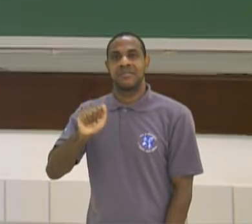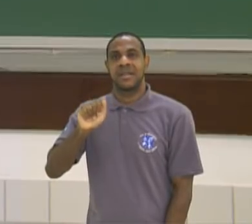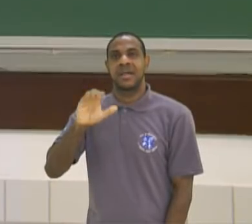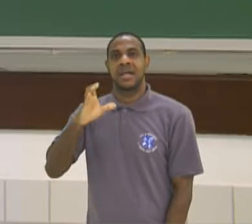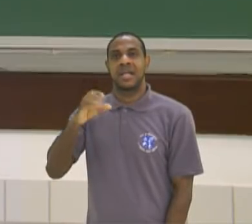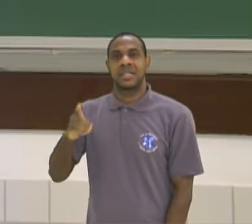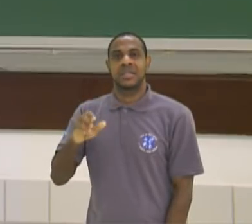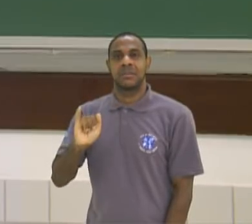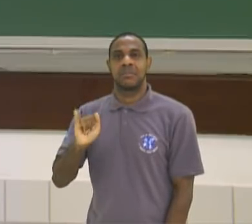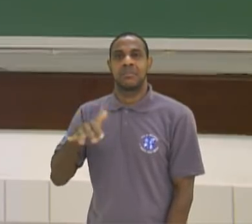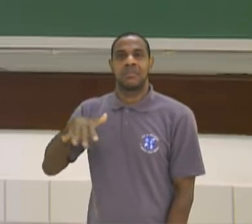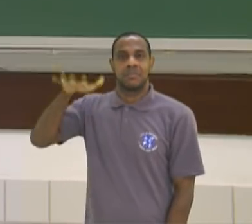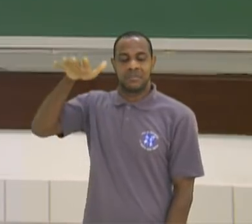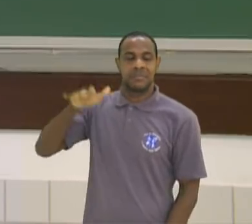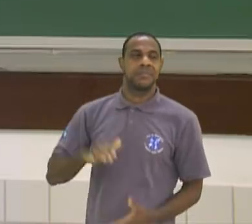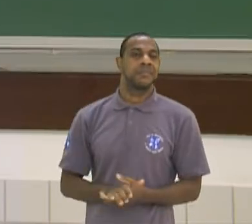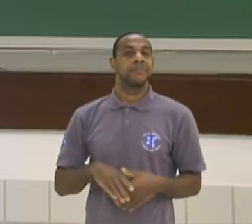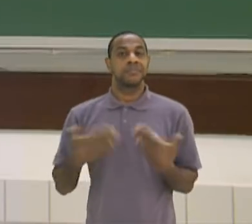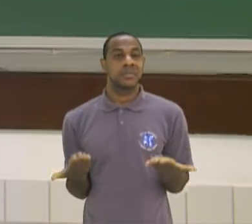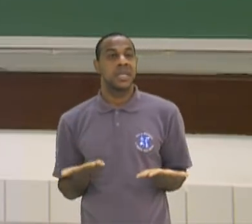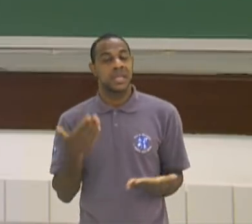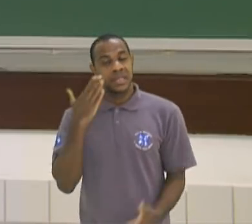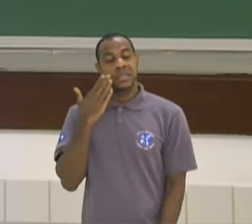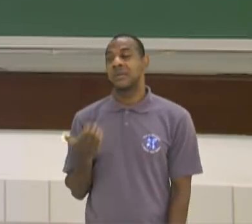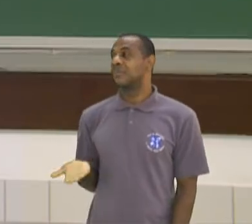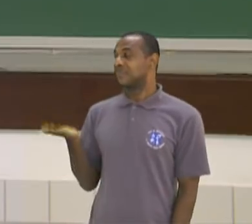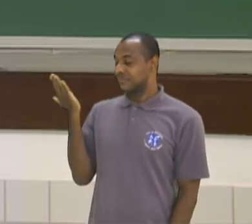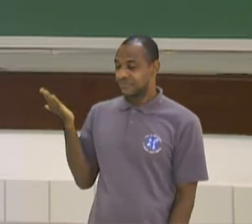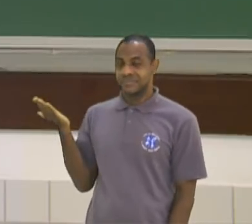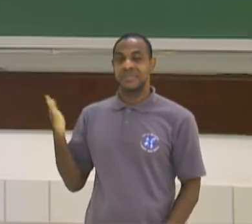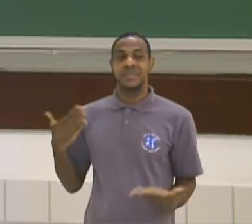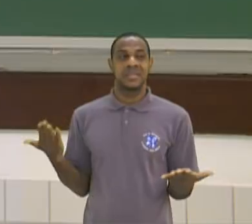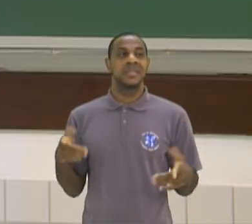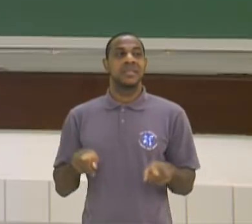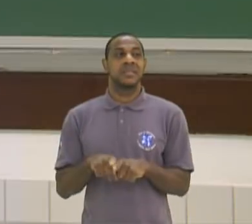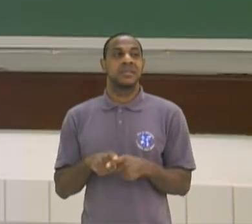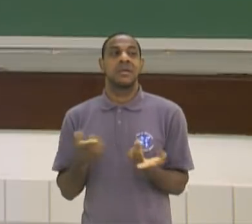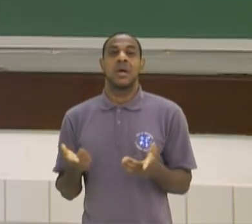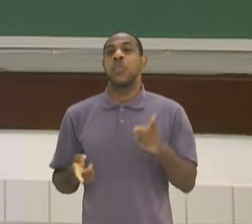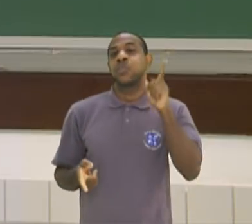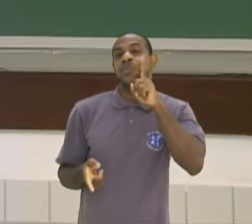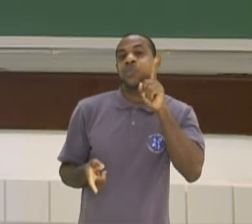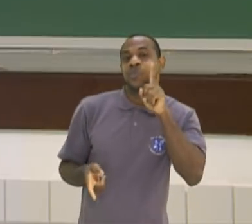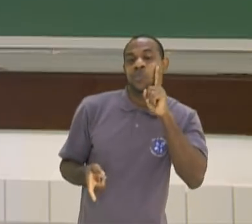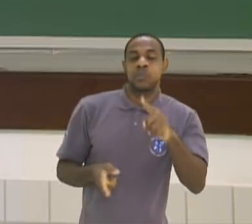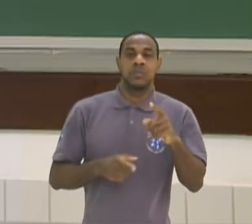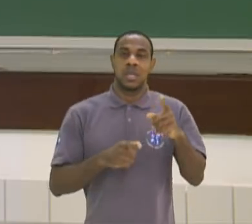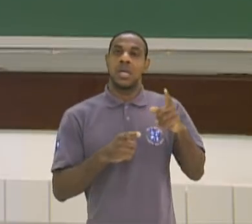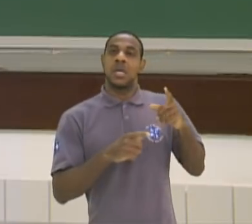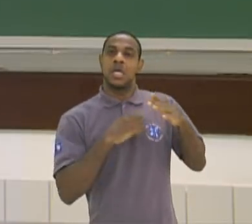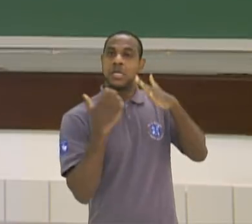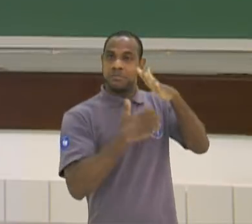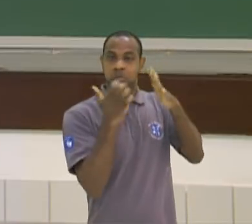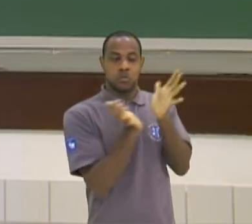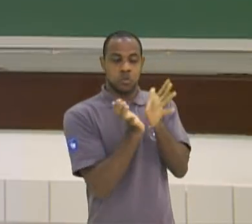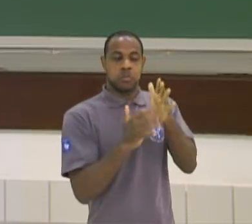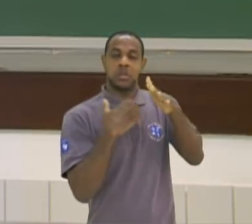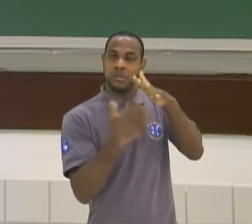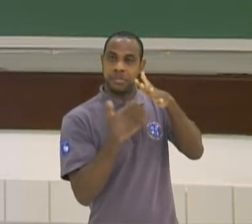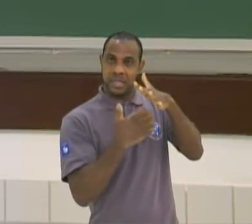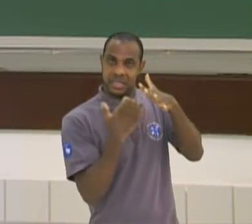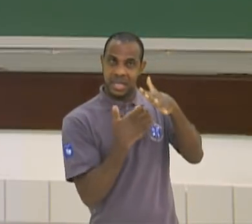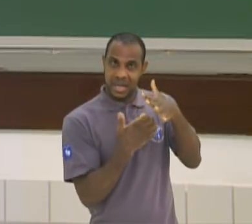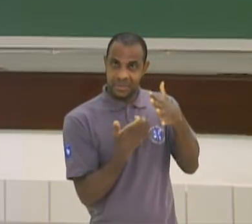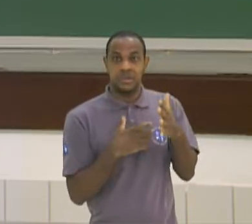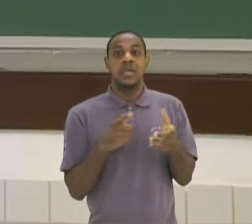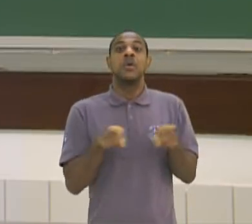Então, oposição, tanto do pessoal ligado mais aos Estados Unidos e aos empresários, setores mais ligados